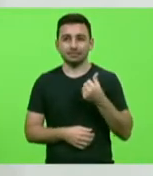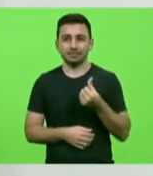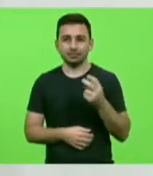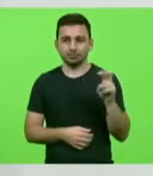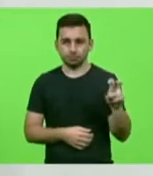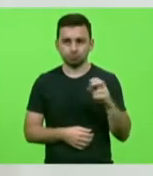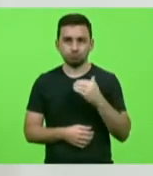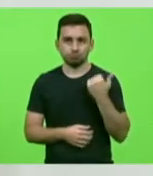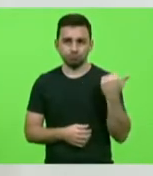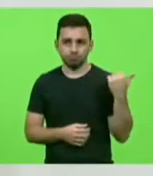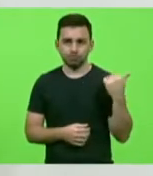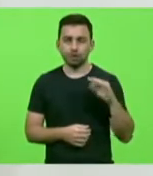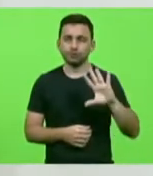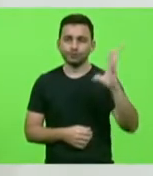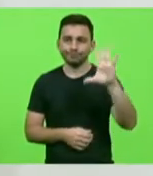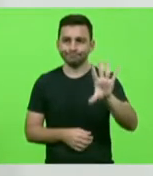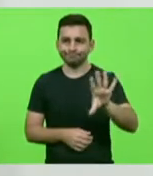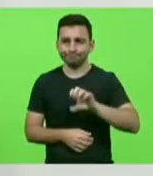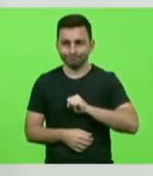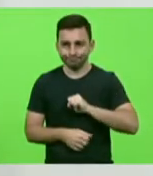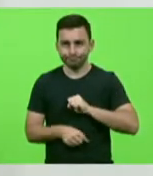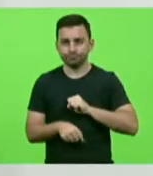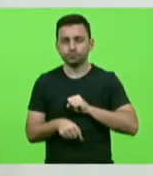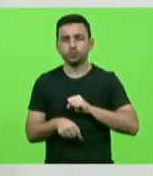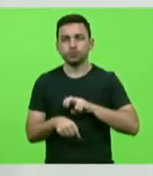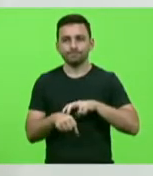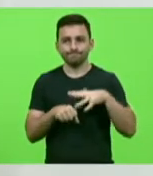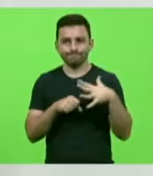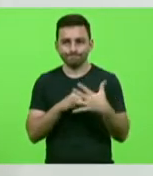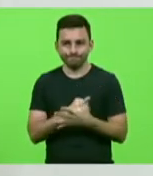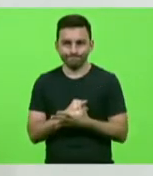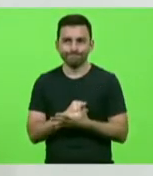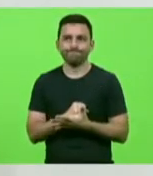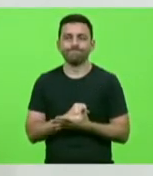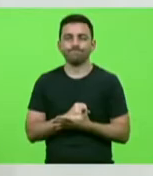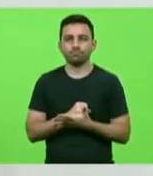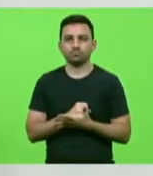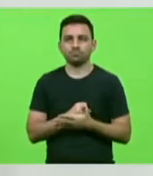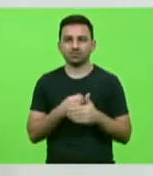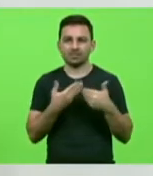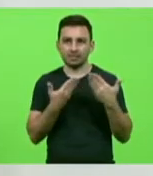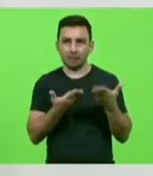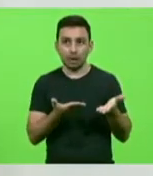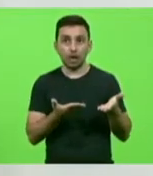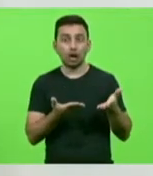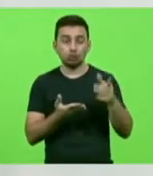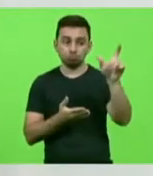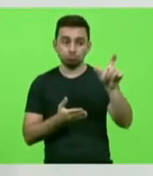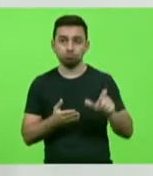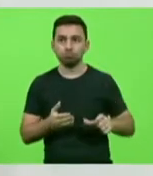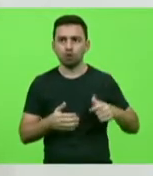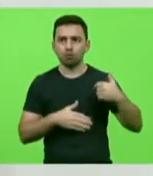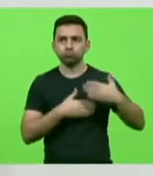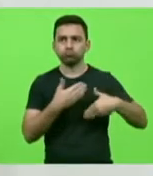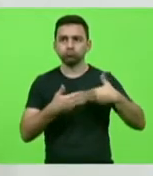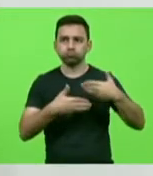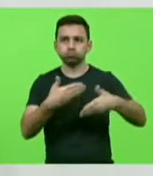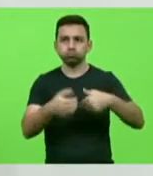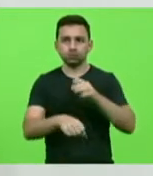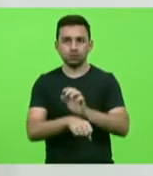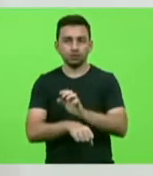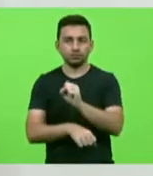uma vítima Covid-19. Ele que tem uma trajetória brilhante no estado de Santa Catarina como